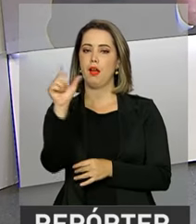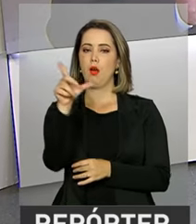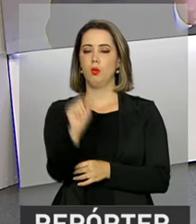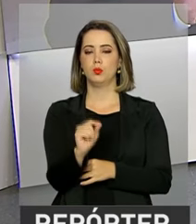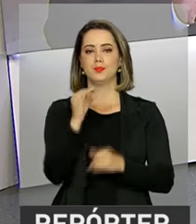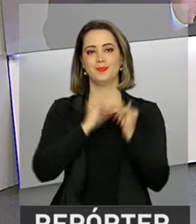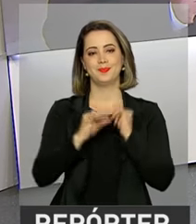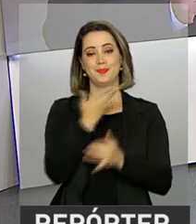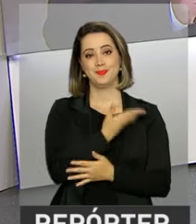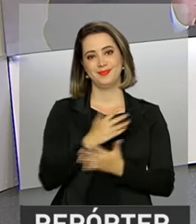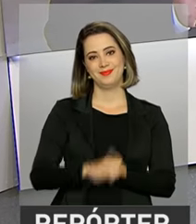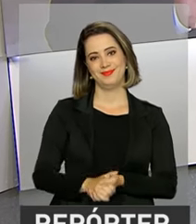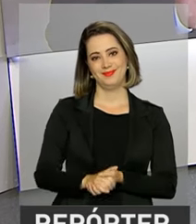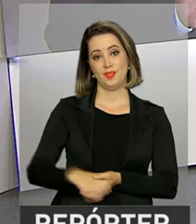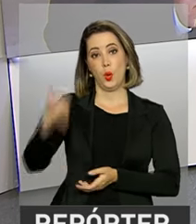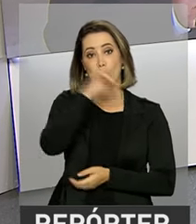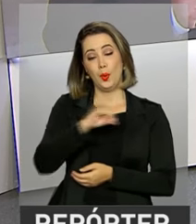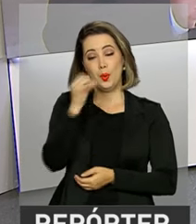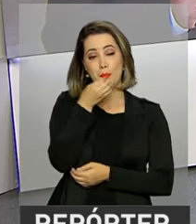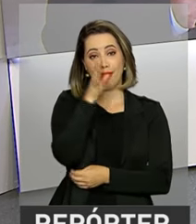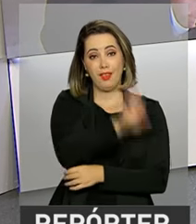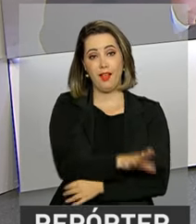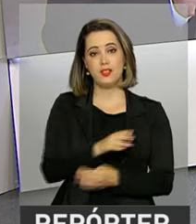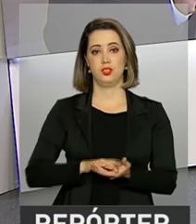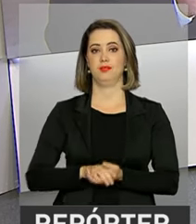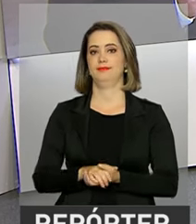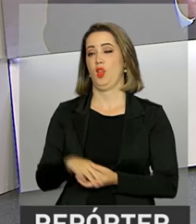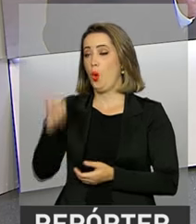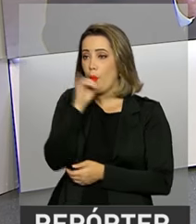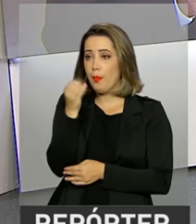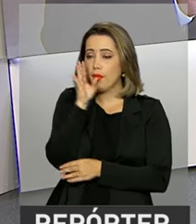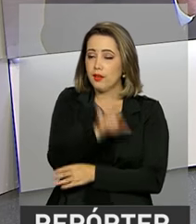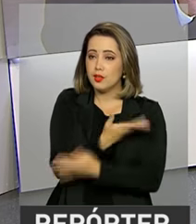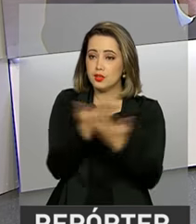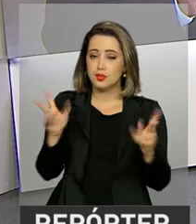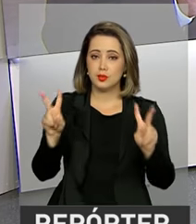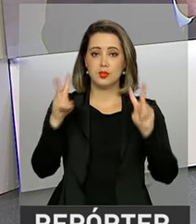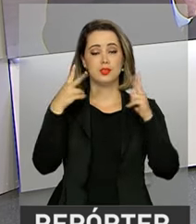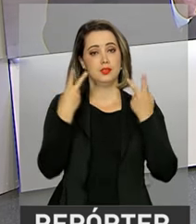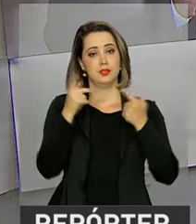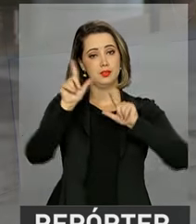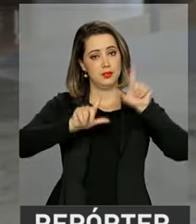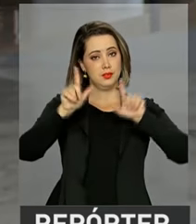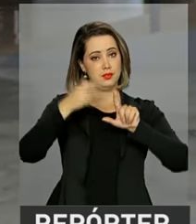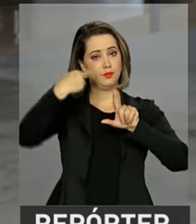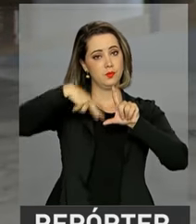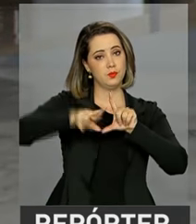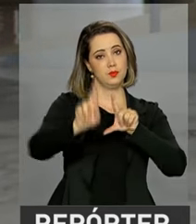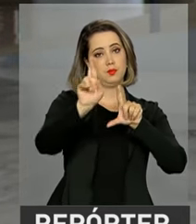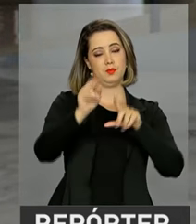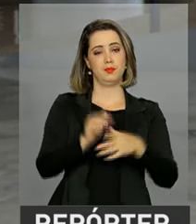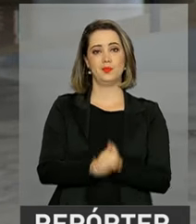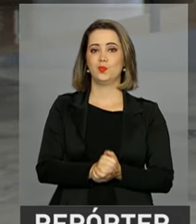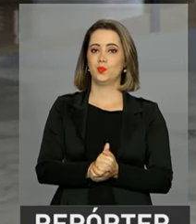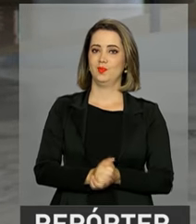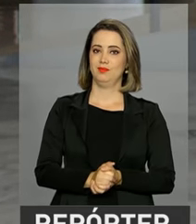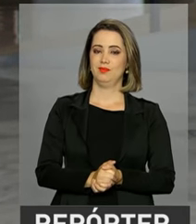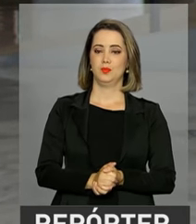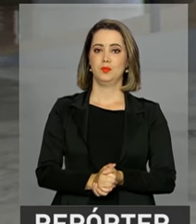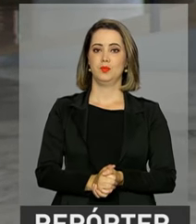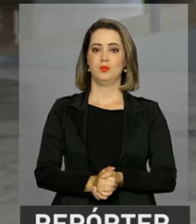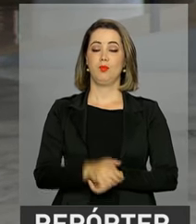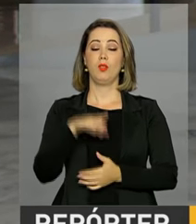paulo la sálvia olá paulo boa tarde pra você roberto boa tarde boa tarde a todos que nos assistem na tv nbr